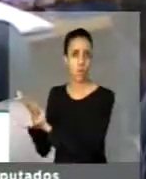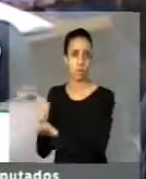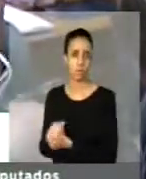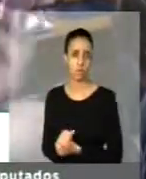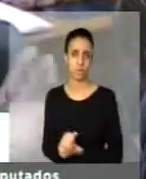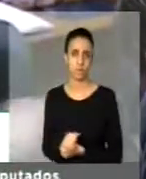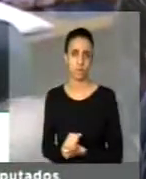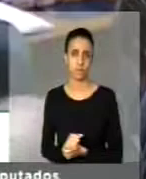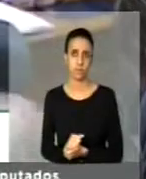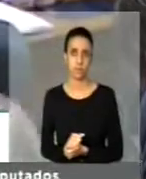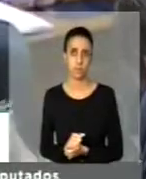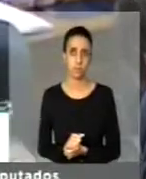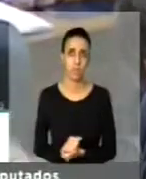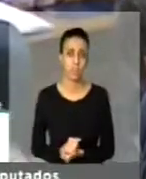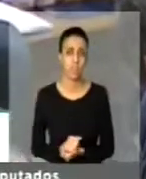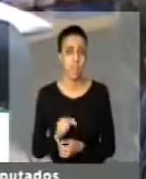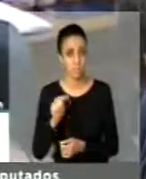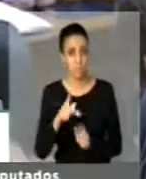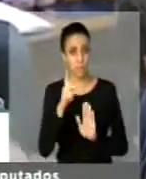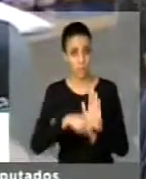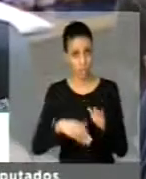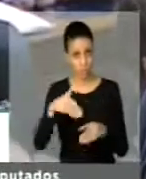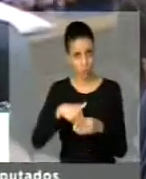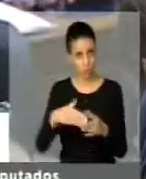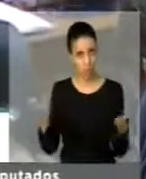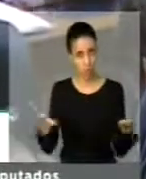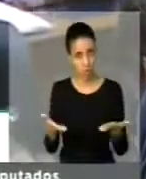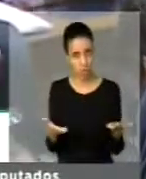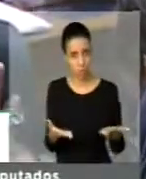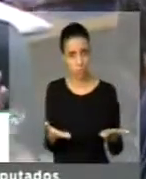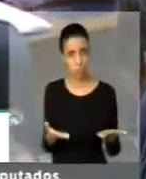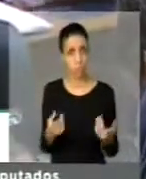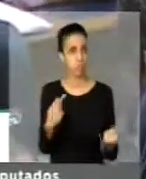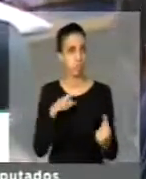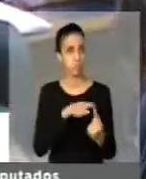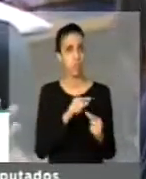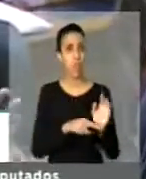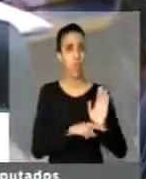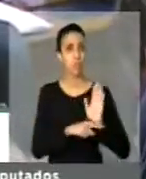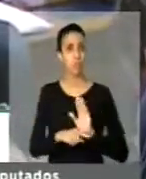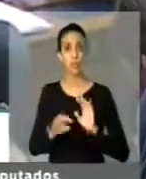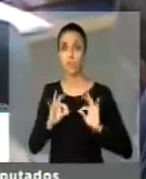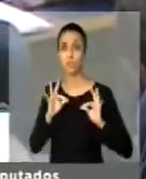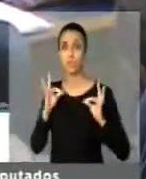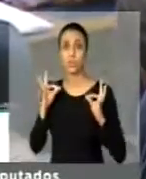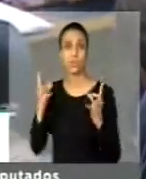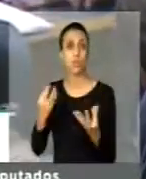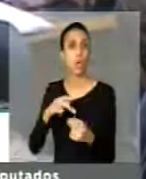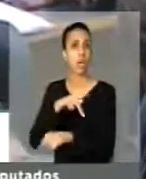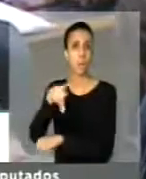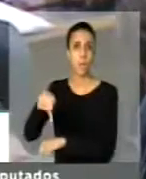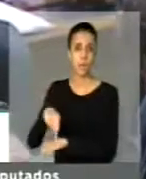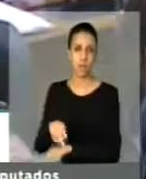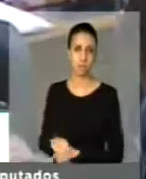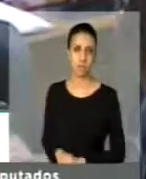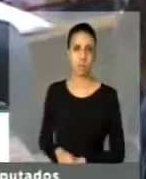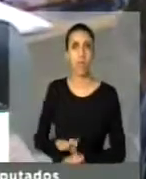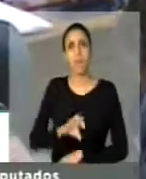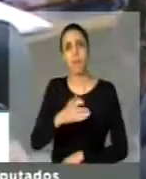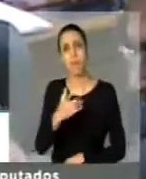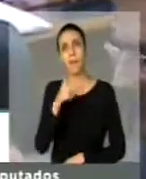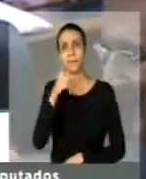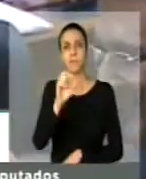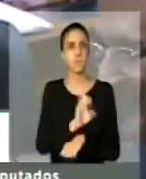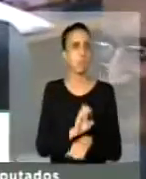esse projeto nós vamos votar hoje ele vai beneficiar todo o país é lógico que o estado que não precisar